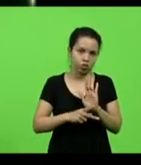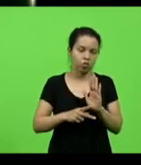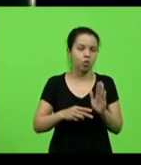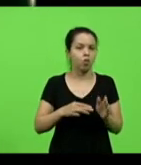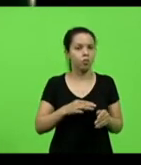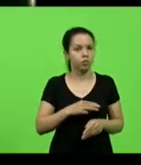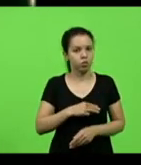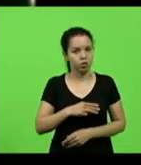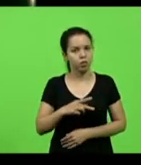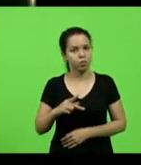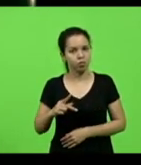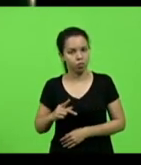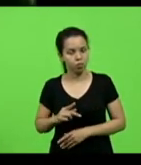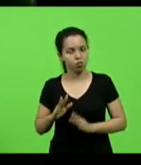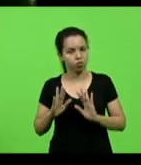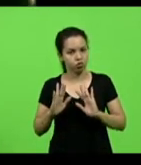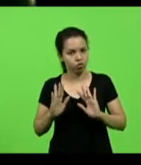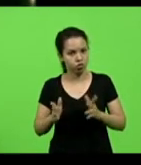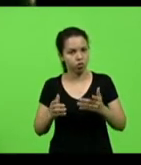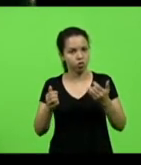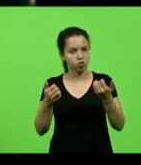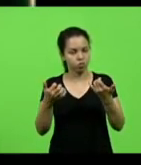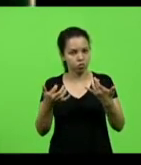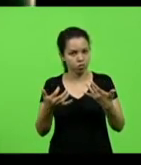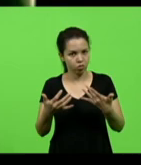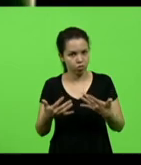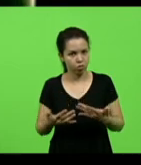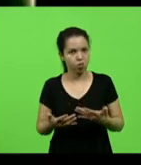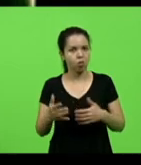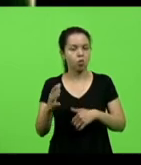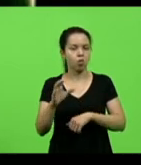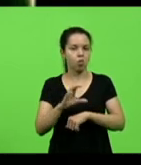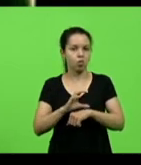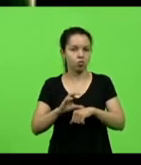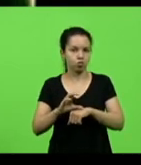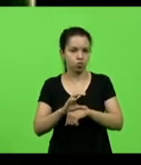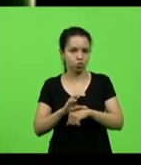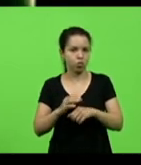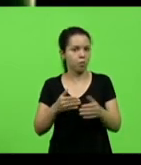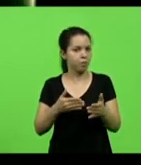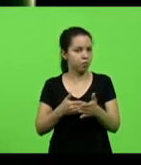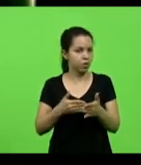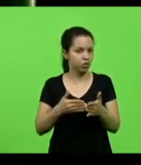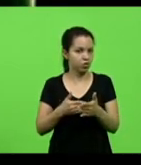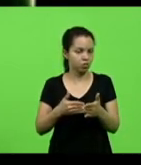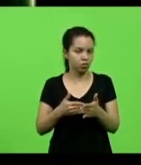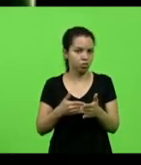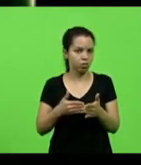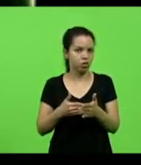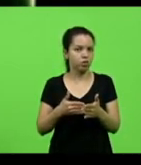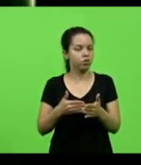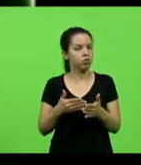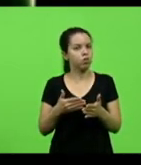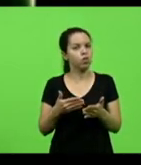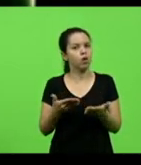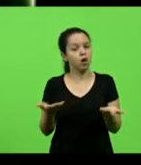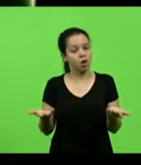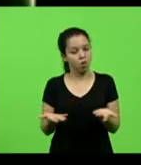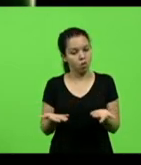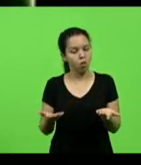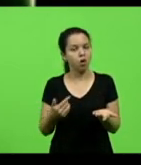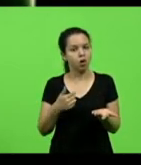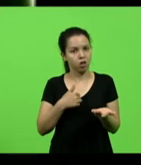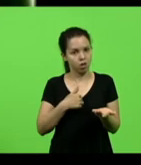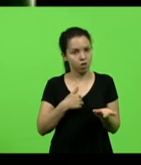diz, a questão constitucional de algum impedimento nesse momento, eu, nesse momento, digo que sou o